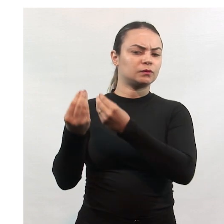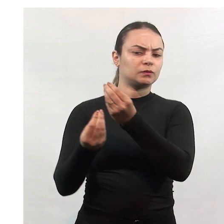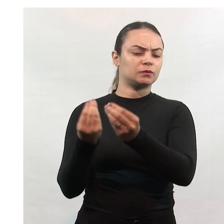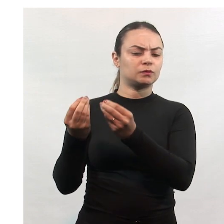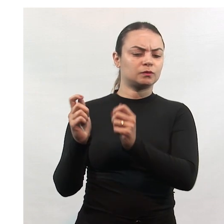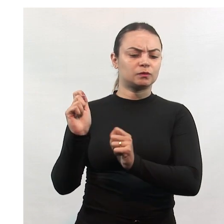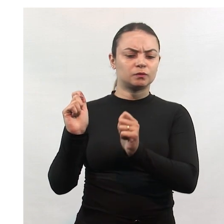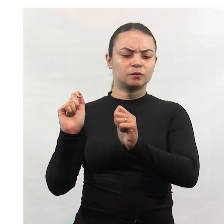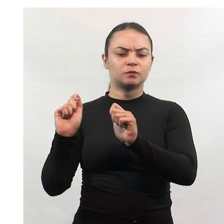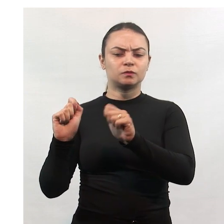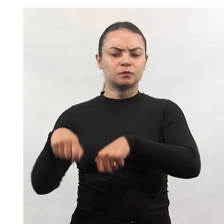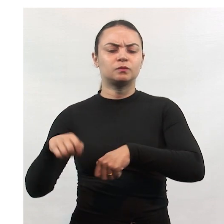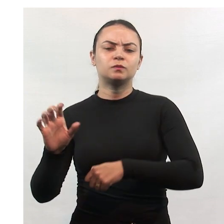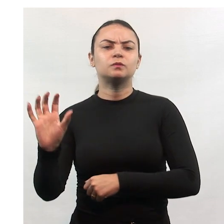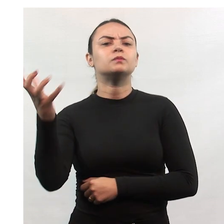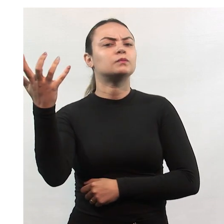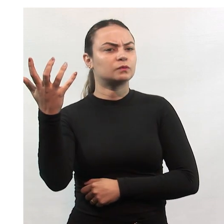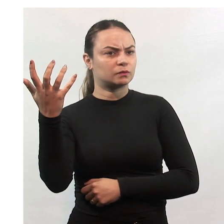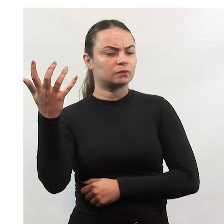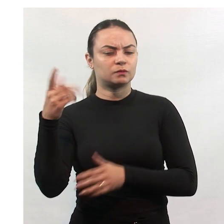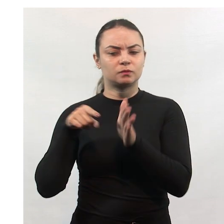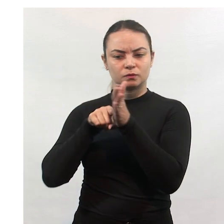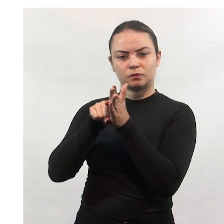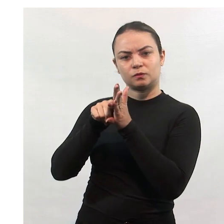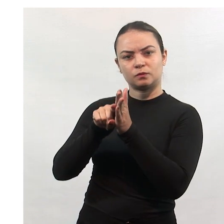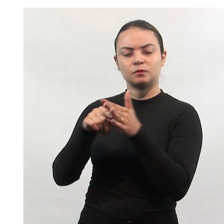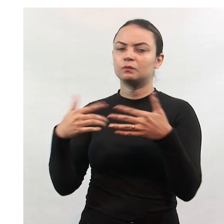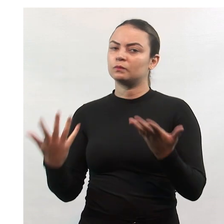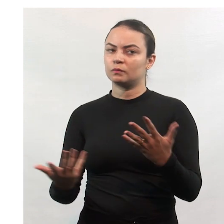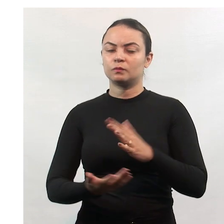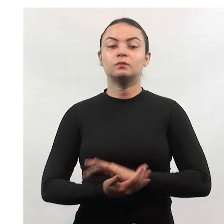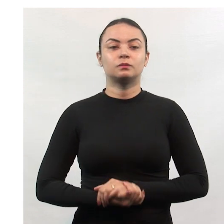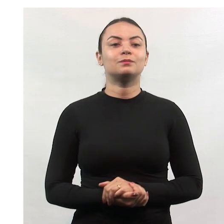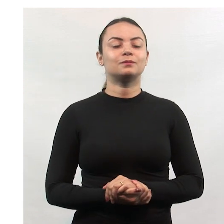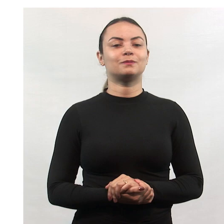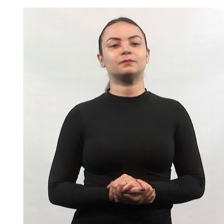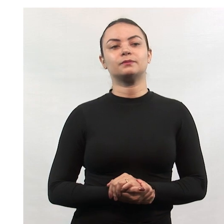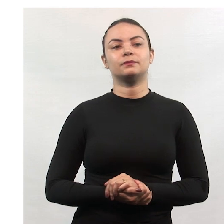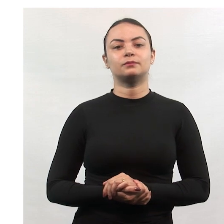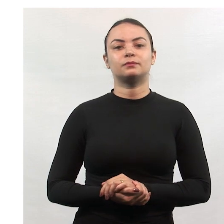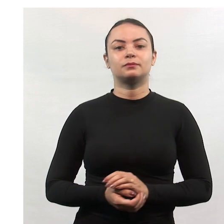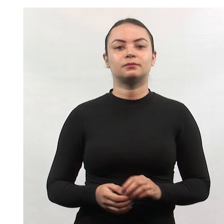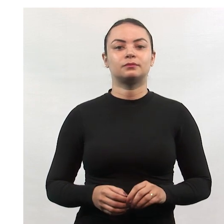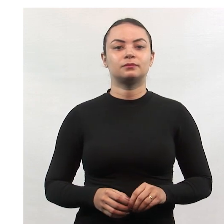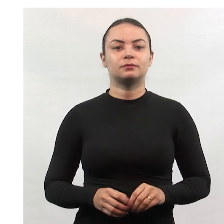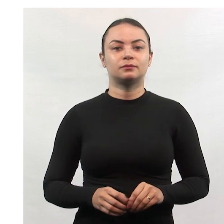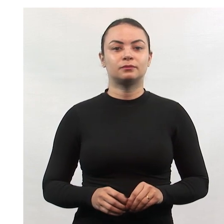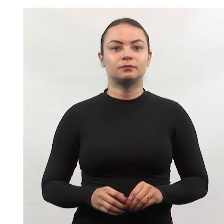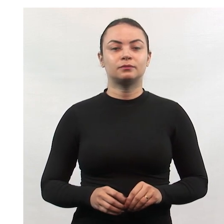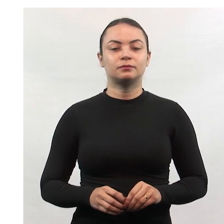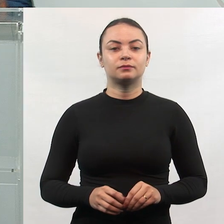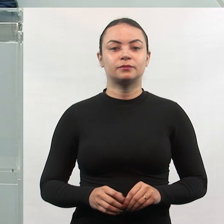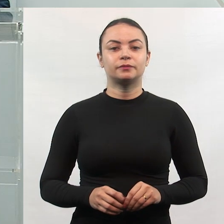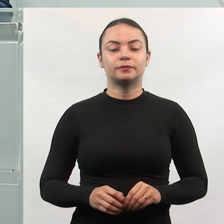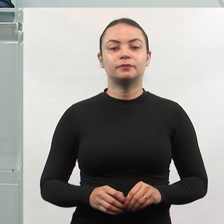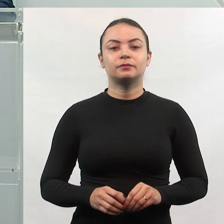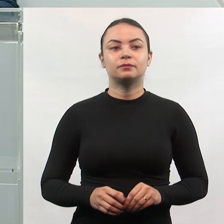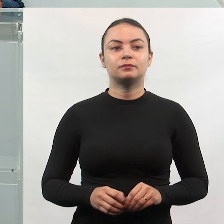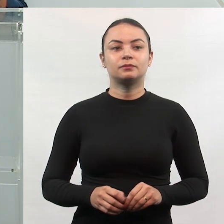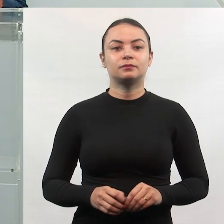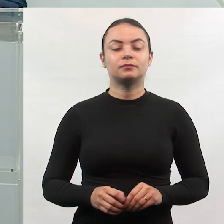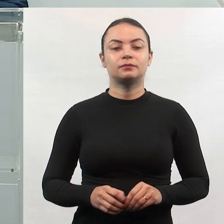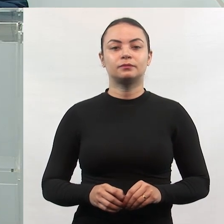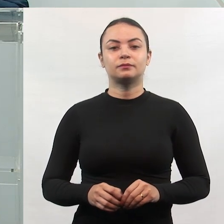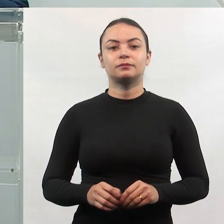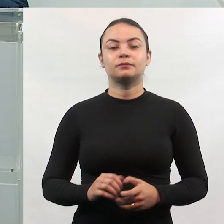realizado em momento futuro, que é a pesquisa, né? Dificilmente o pesquisador vai